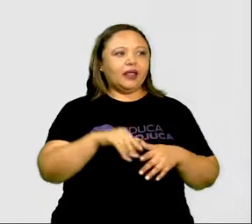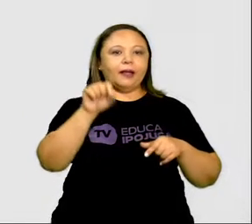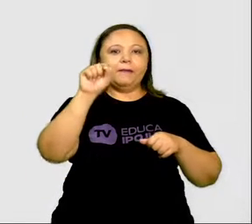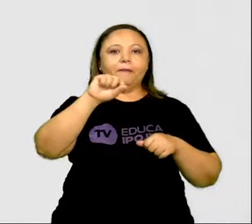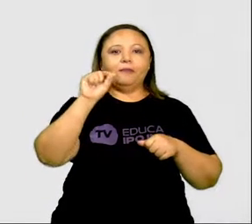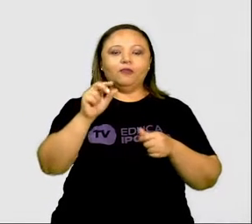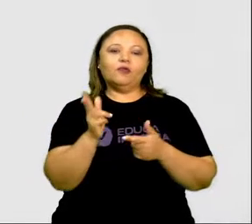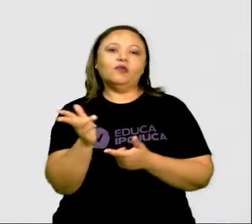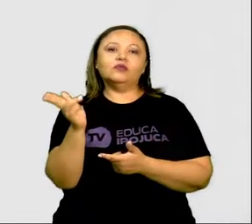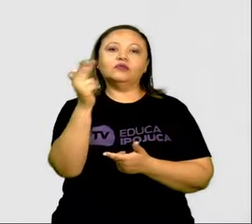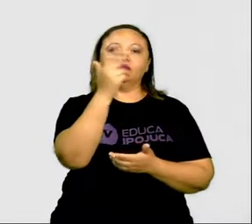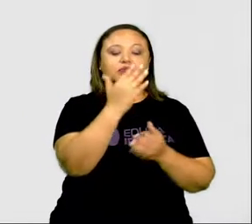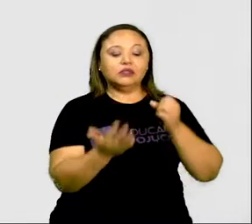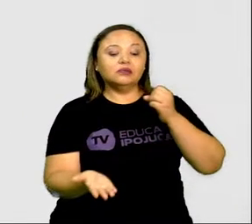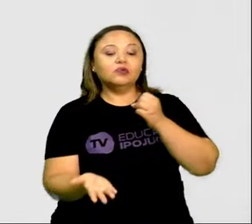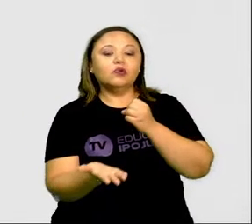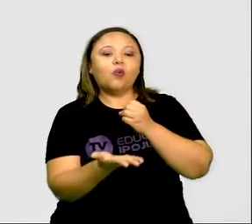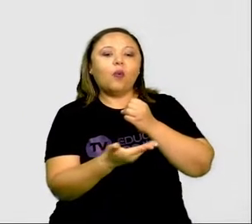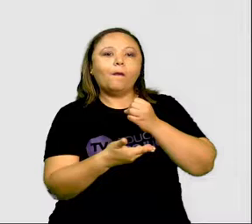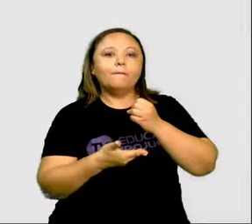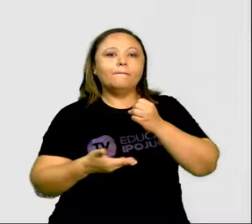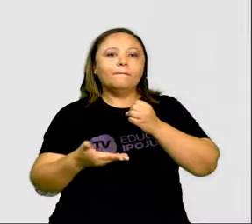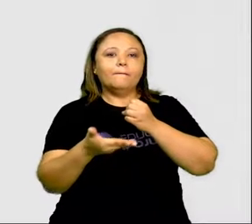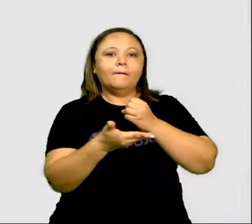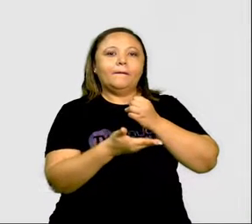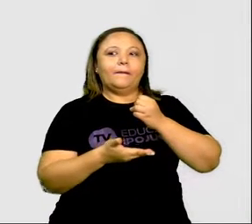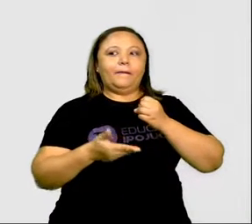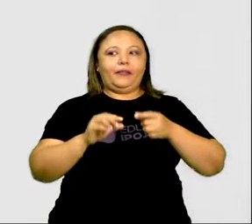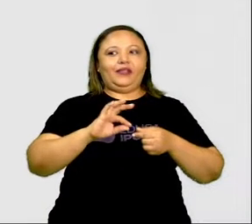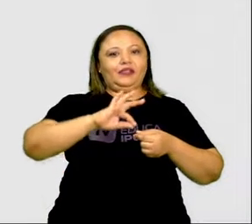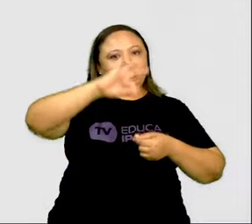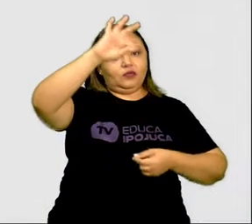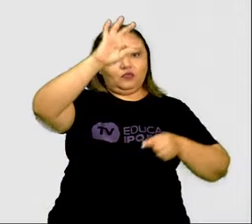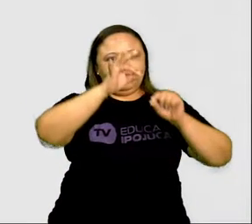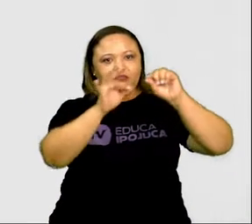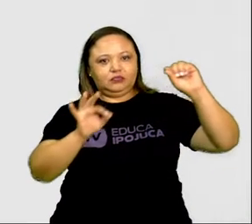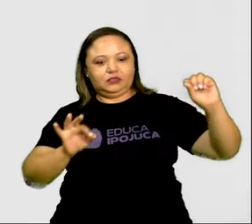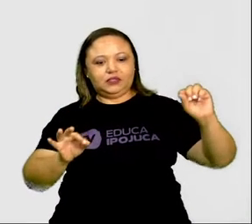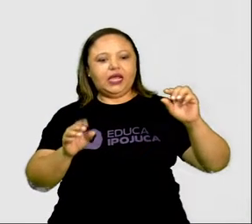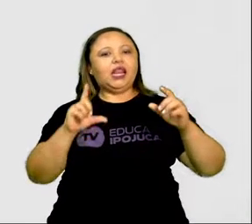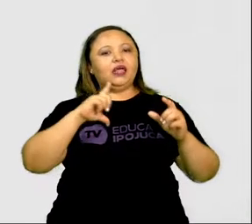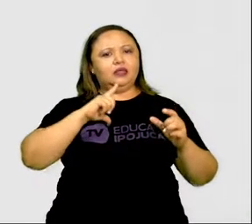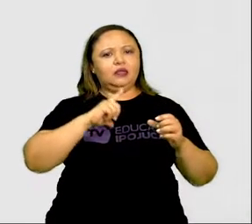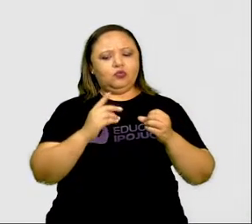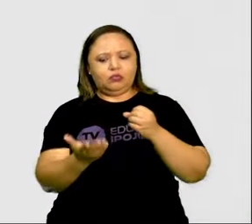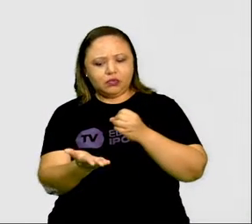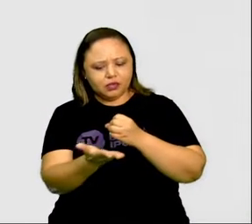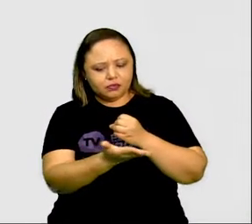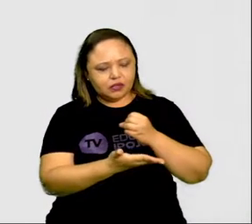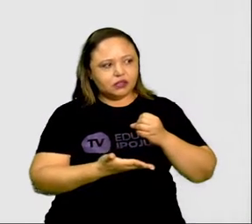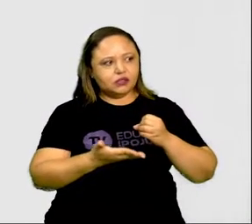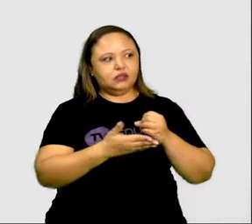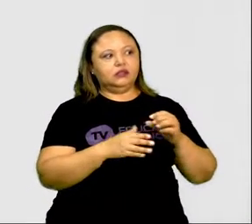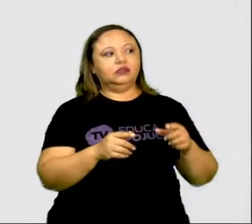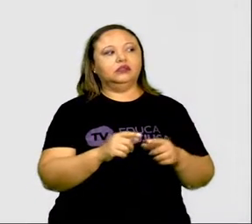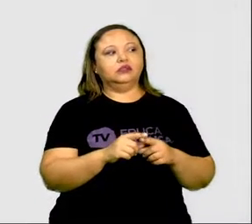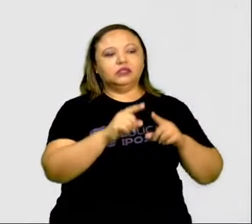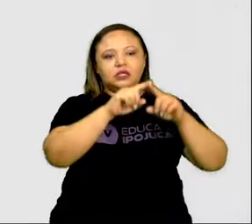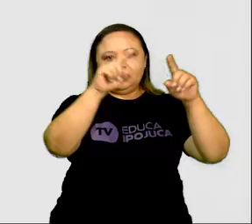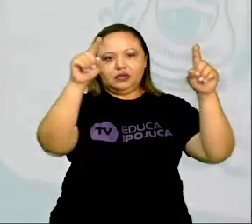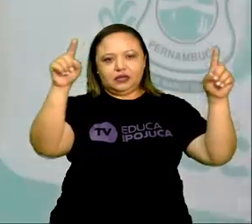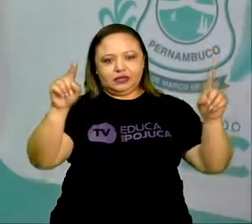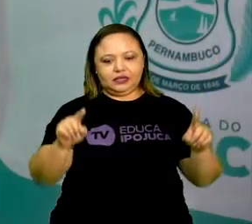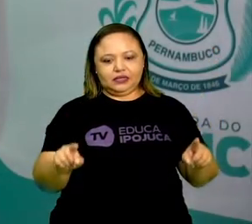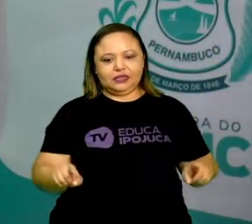também é classificada como base. E a gente pode perceber aqui, ó, altura, largura. Só que